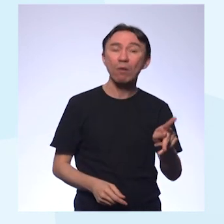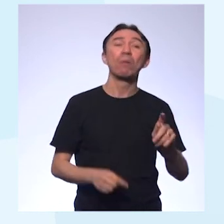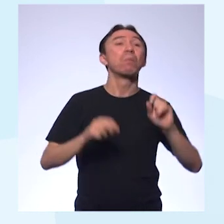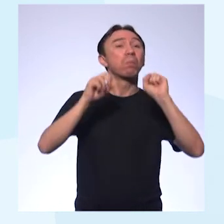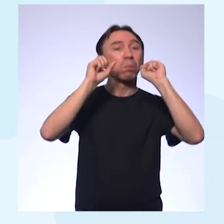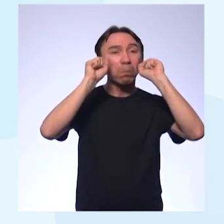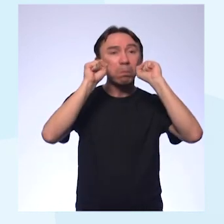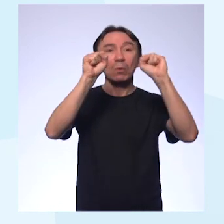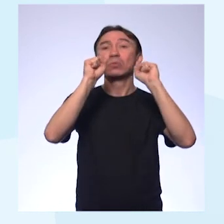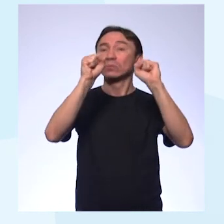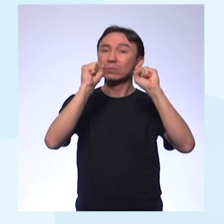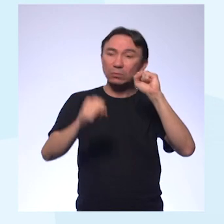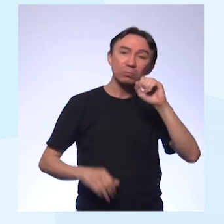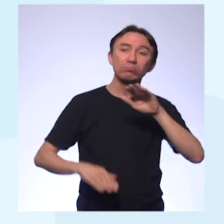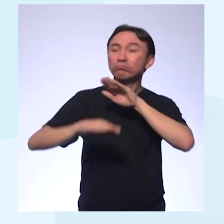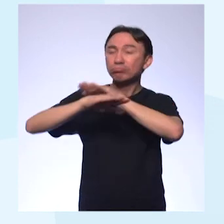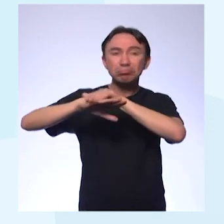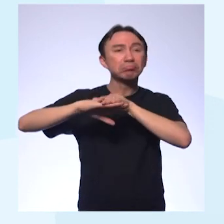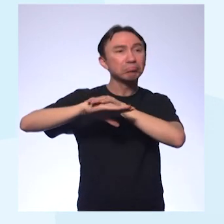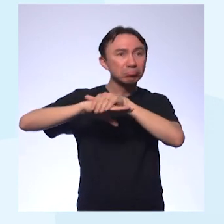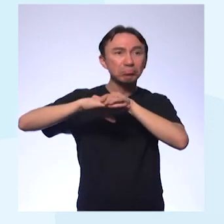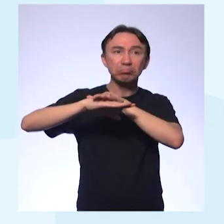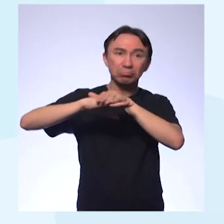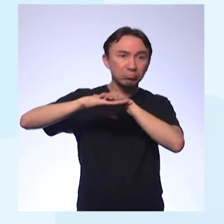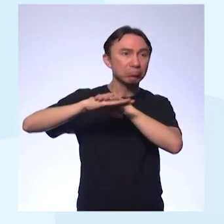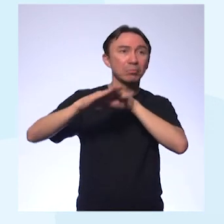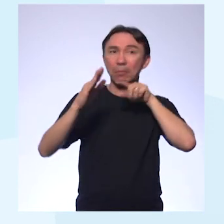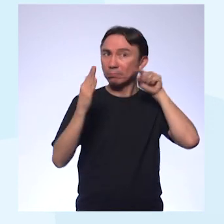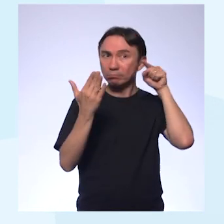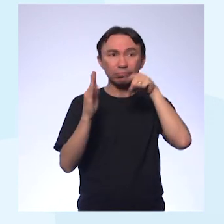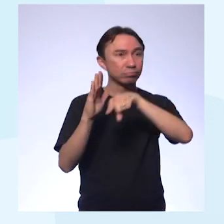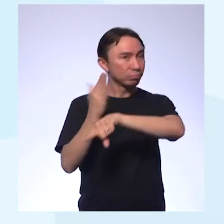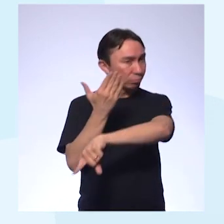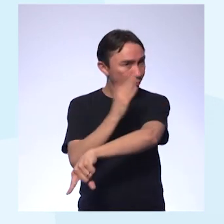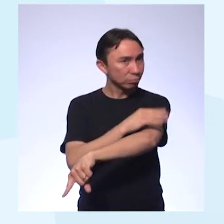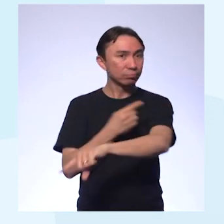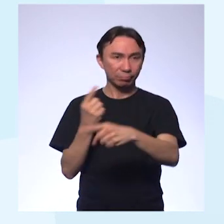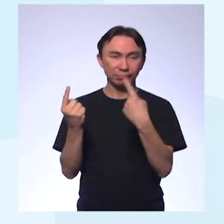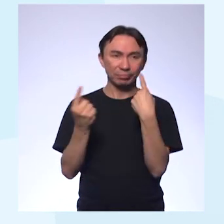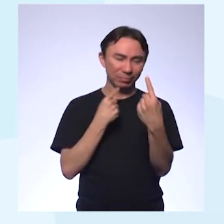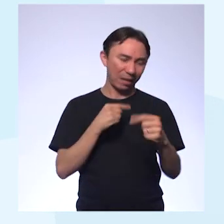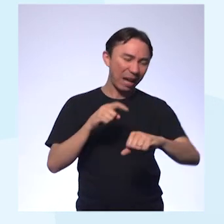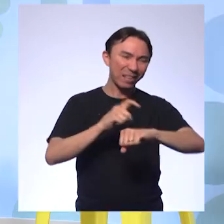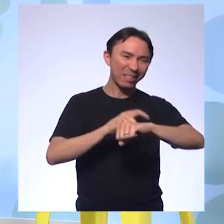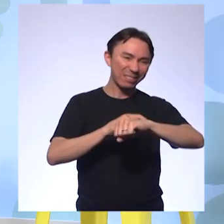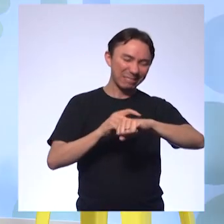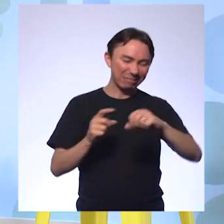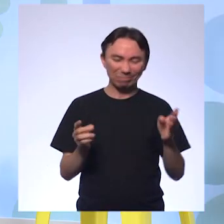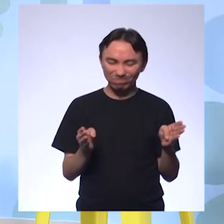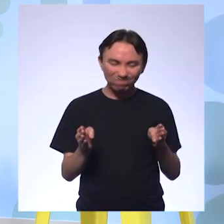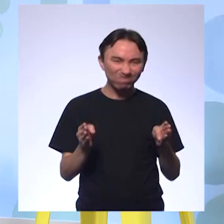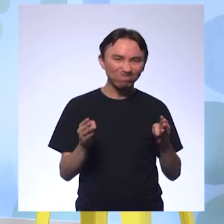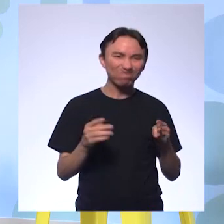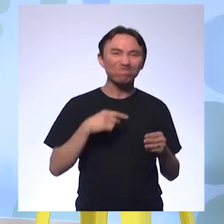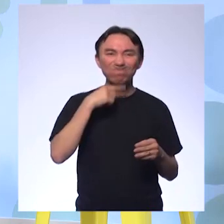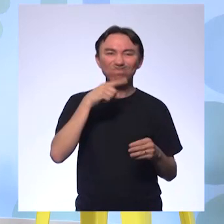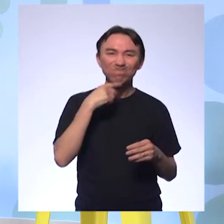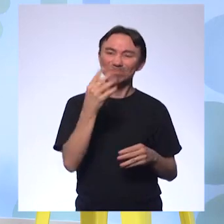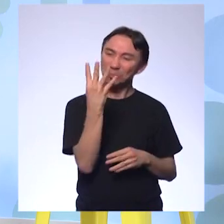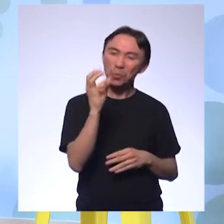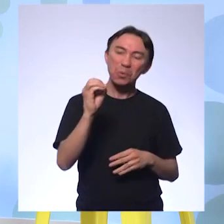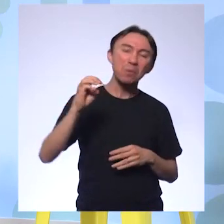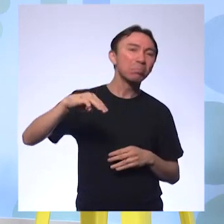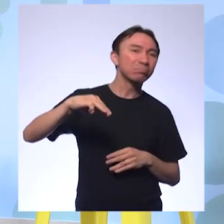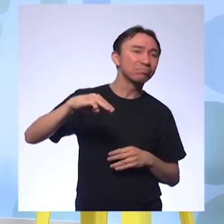podem debater mais profundamente com os alunos, até porque aqui a gente tem um tempo restrito de 40 minutos